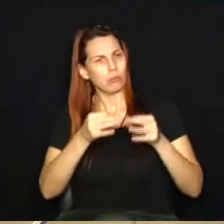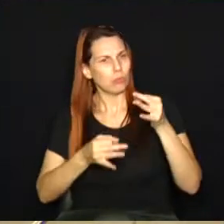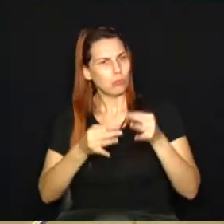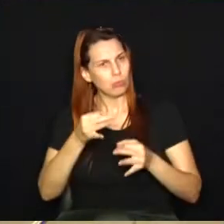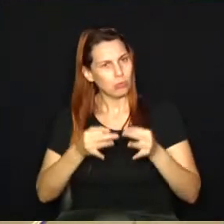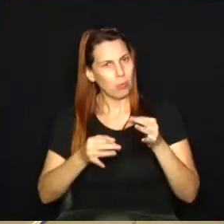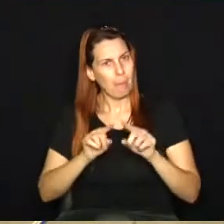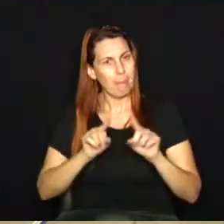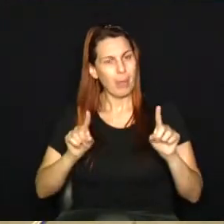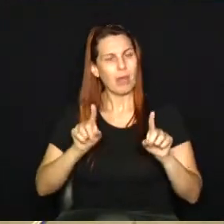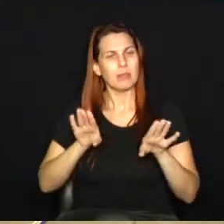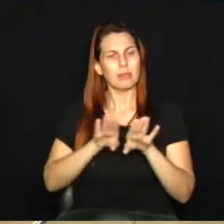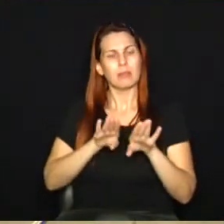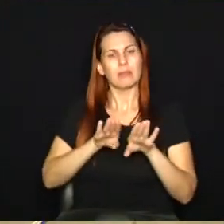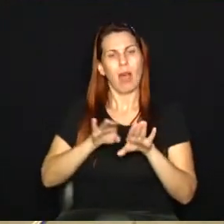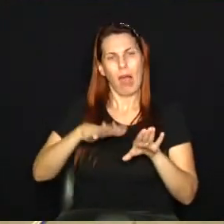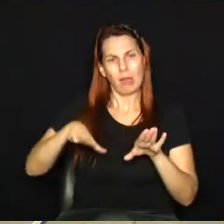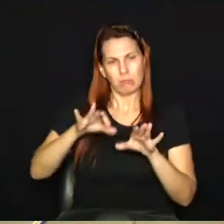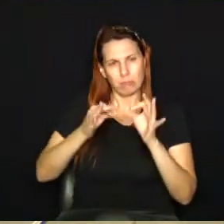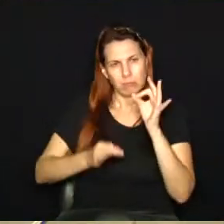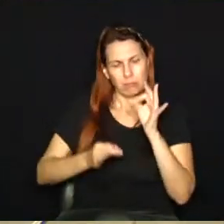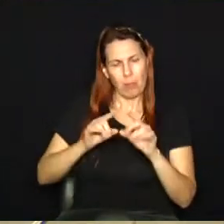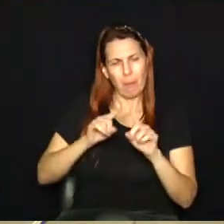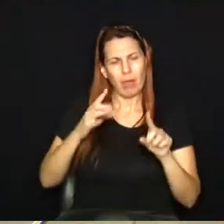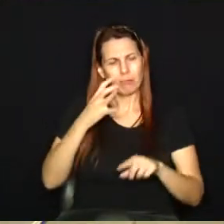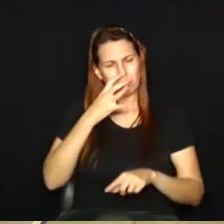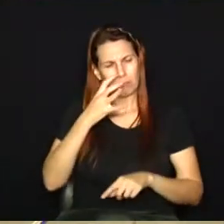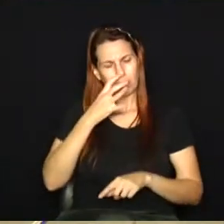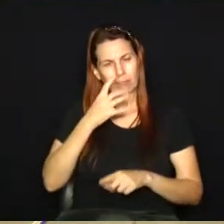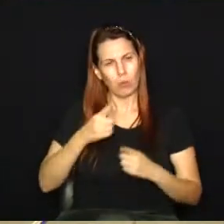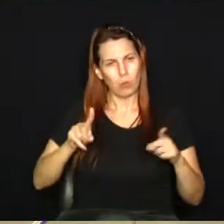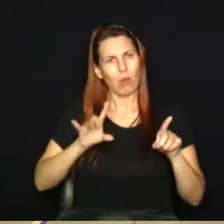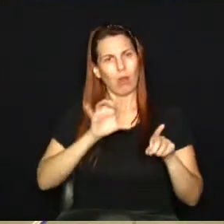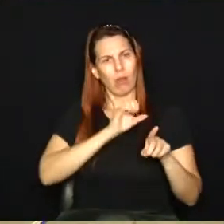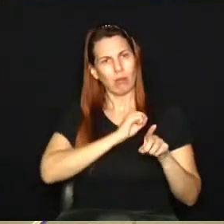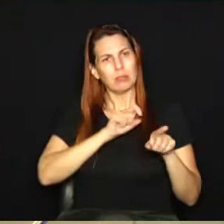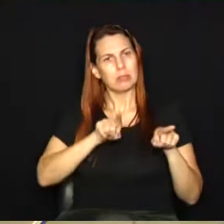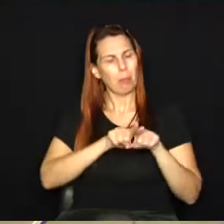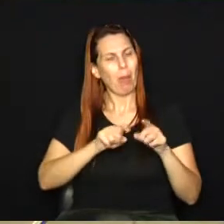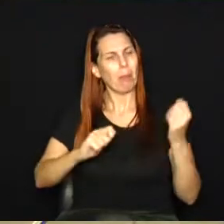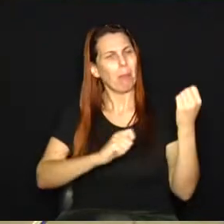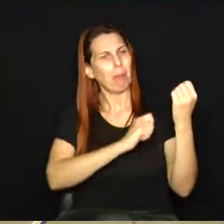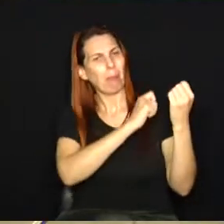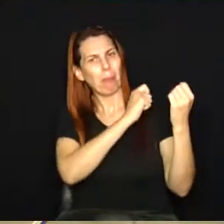também um grande apreciador, um grande executor também de violino.